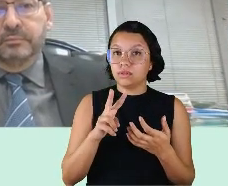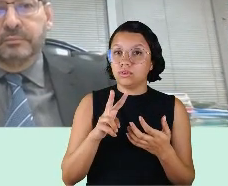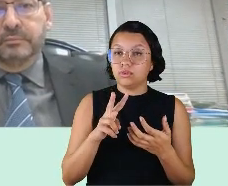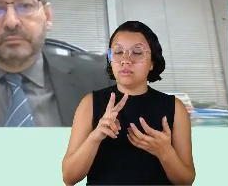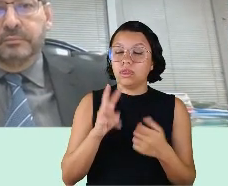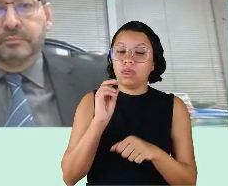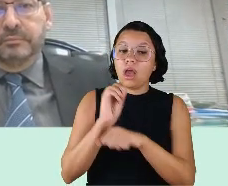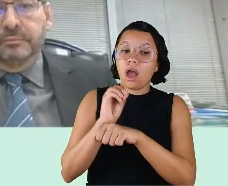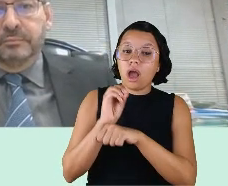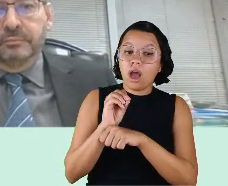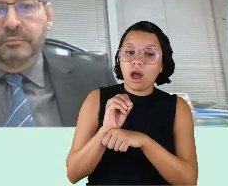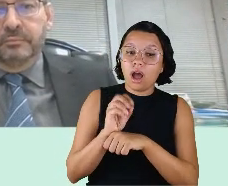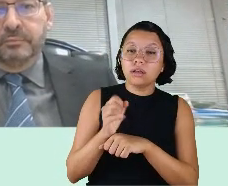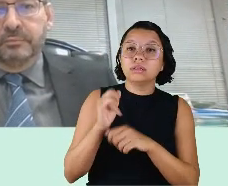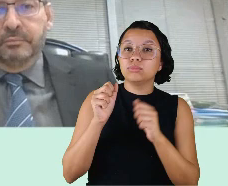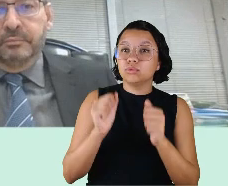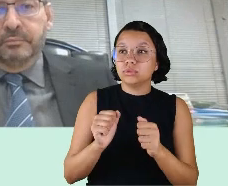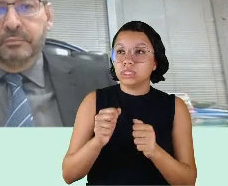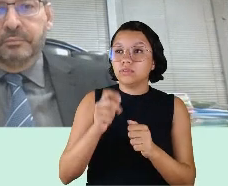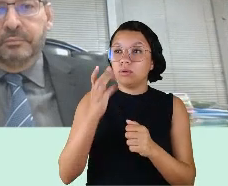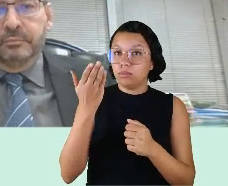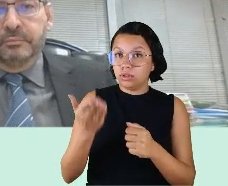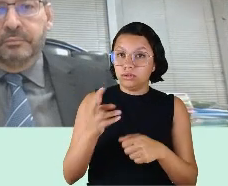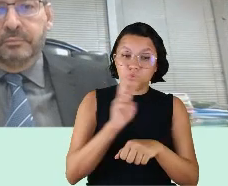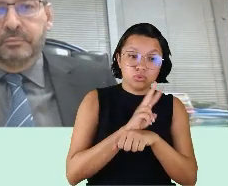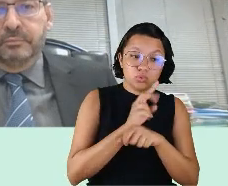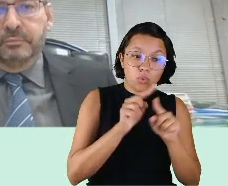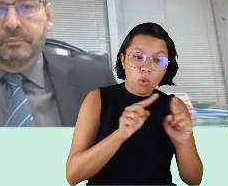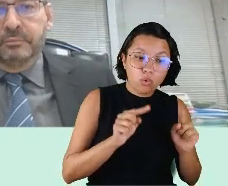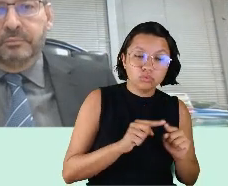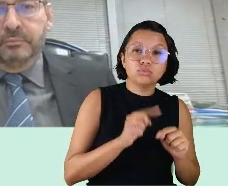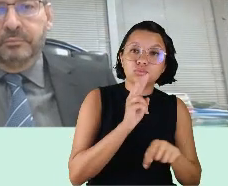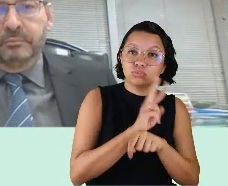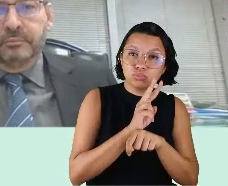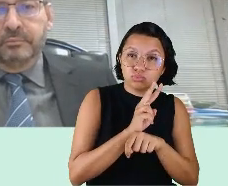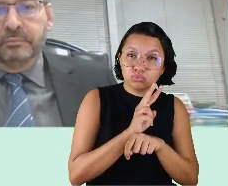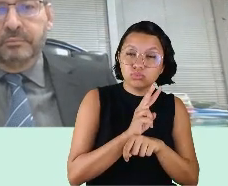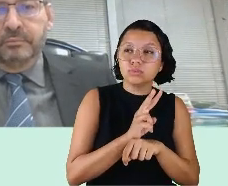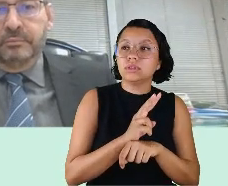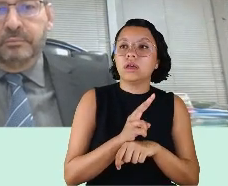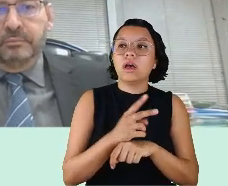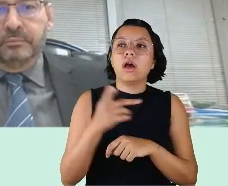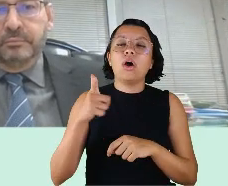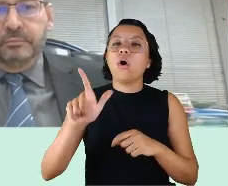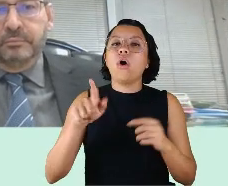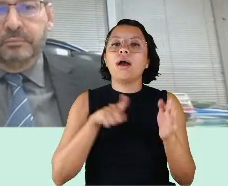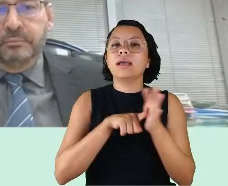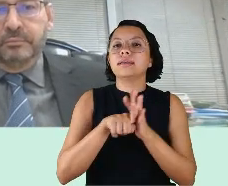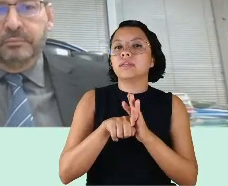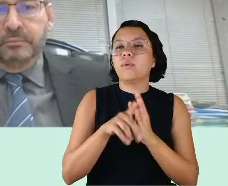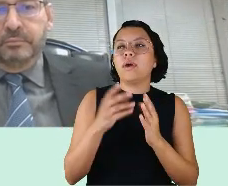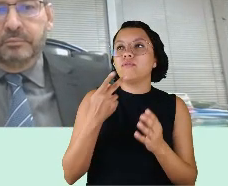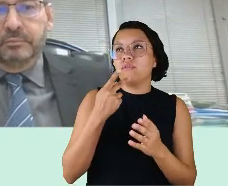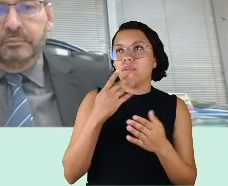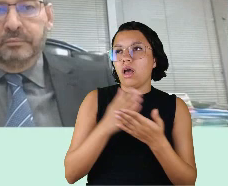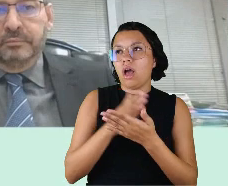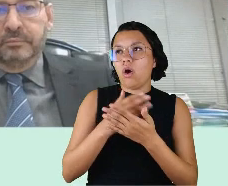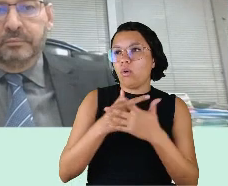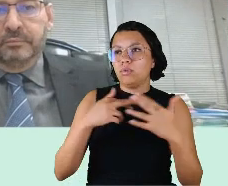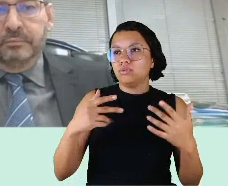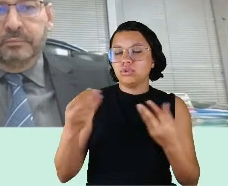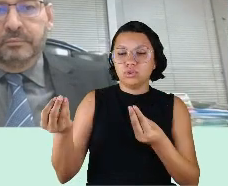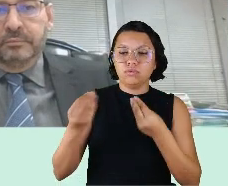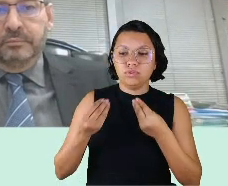de ver tratado, se possível, pela corregedora, e também é uma outra questão que eu já vou até falar algumas coisas que